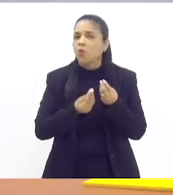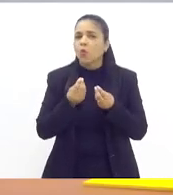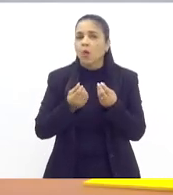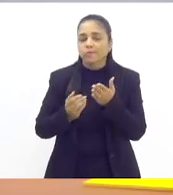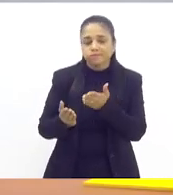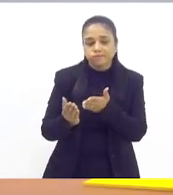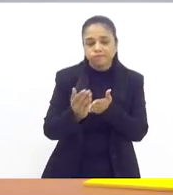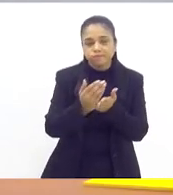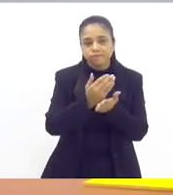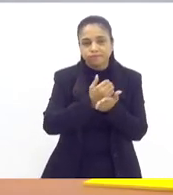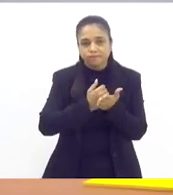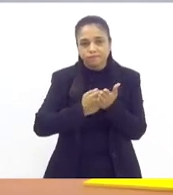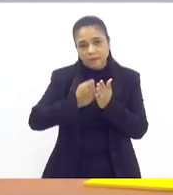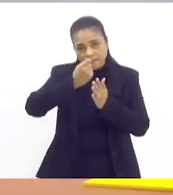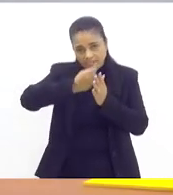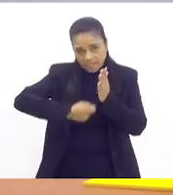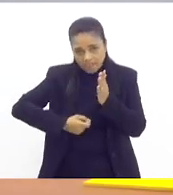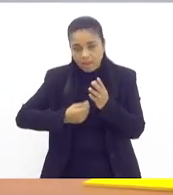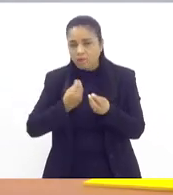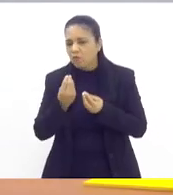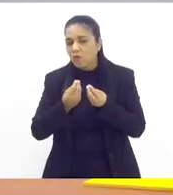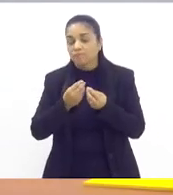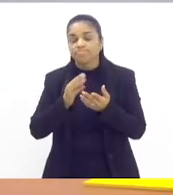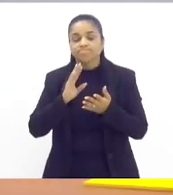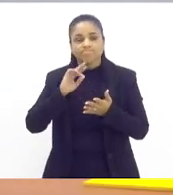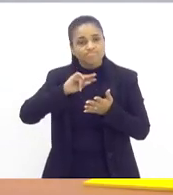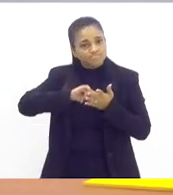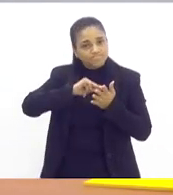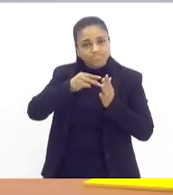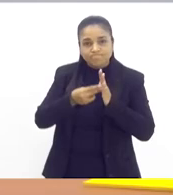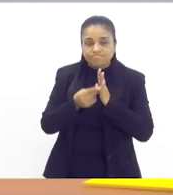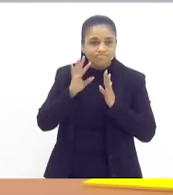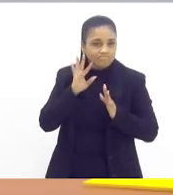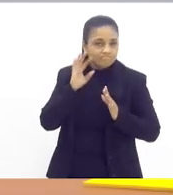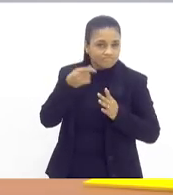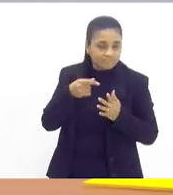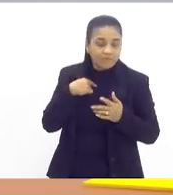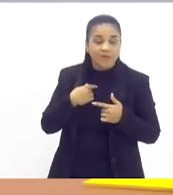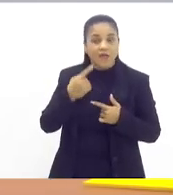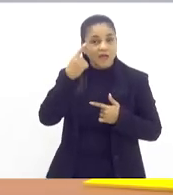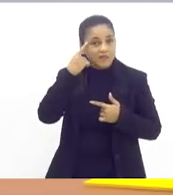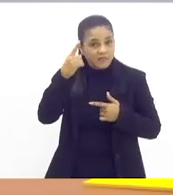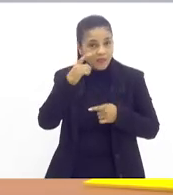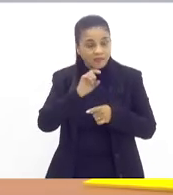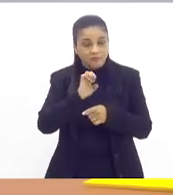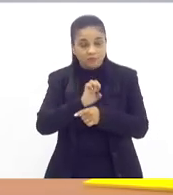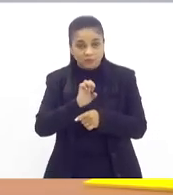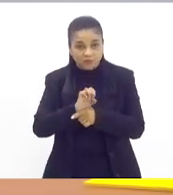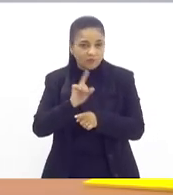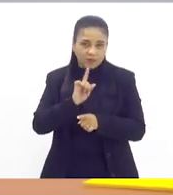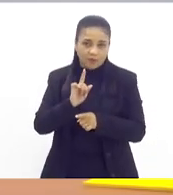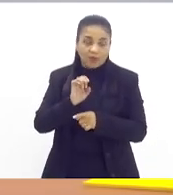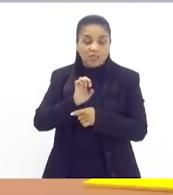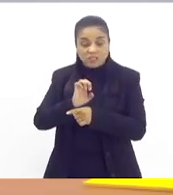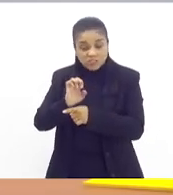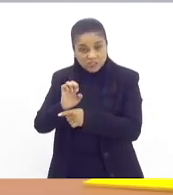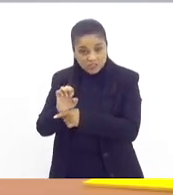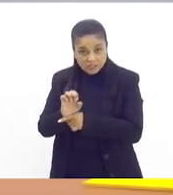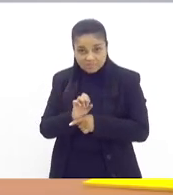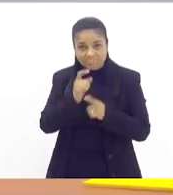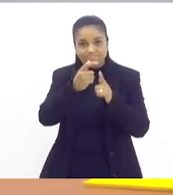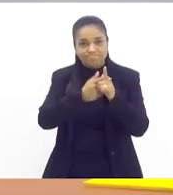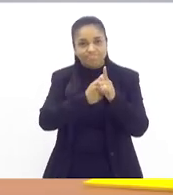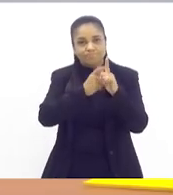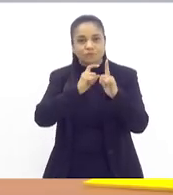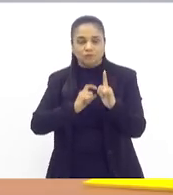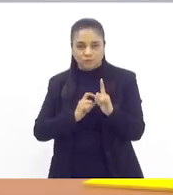verdade, isso está ainda para ser definido, Alexandre, mas a ideia é que os estados vão manter autonomia na fiscalização. Acho que esse